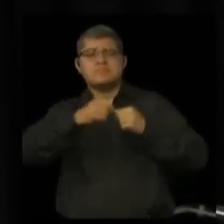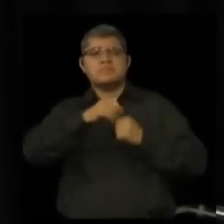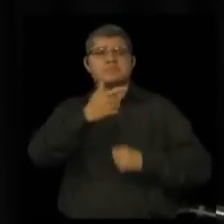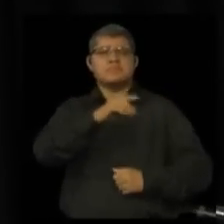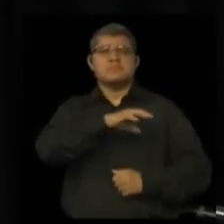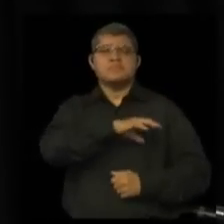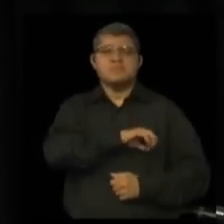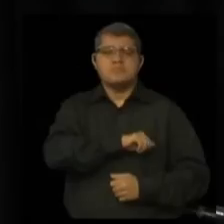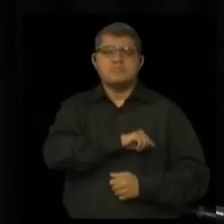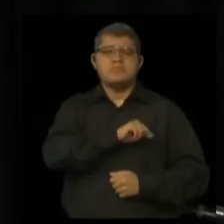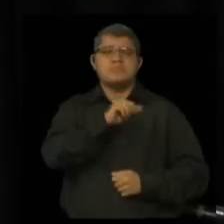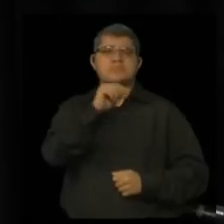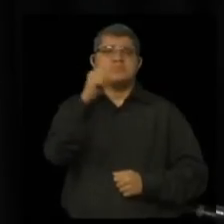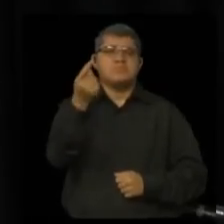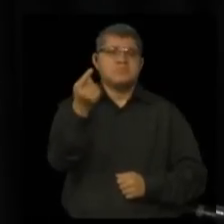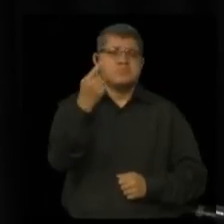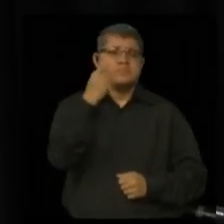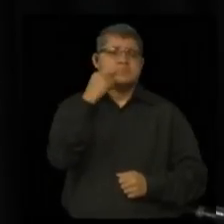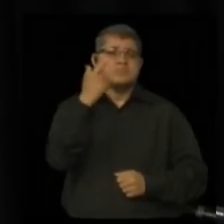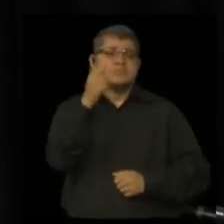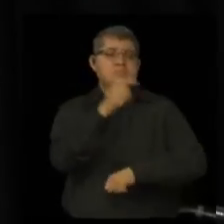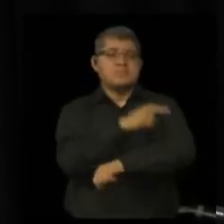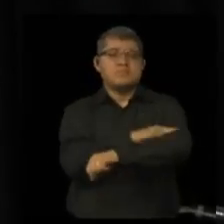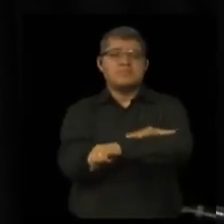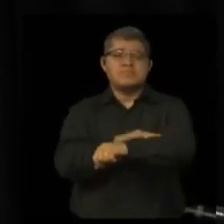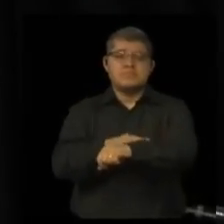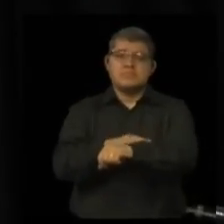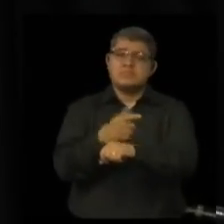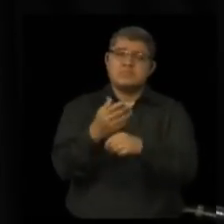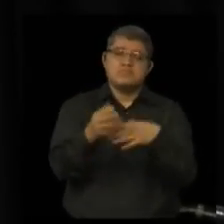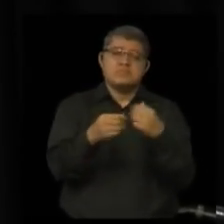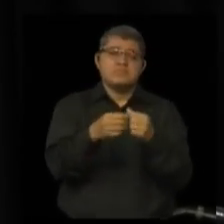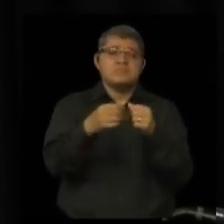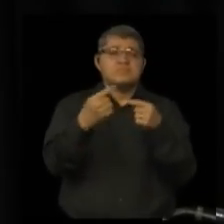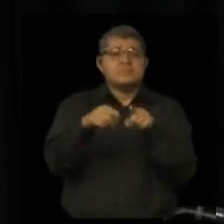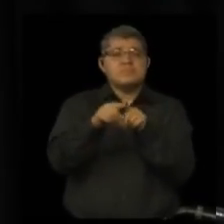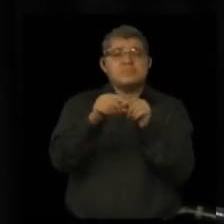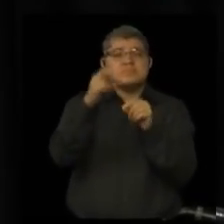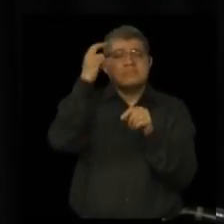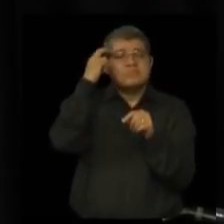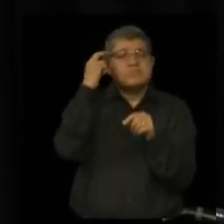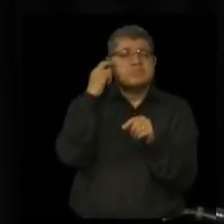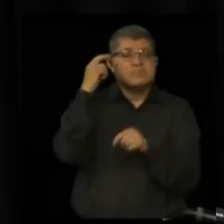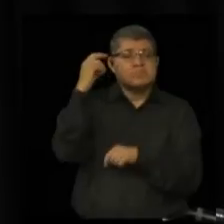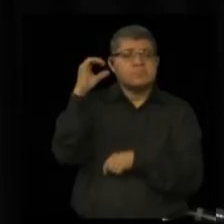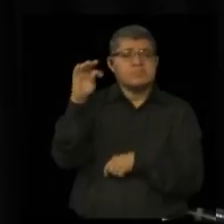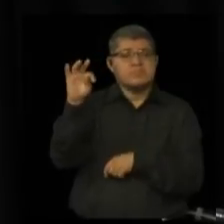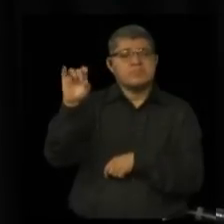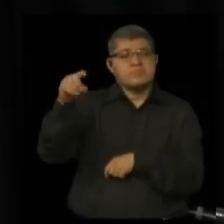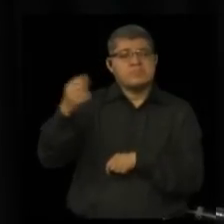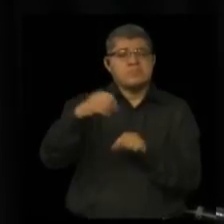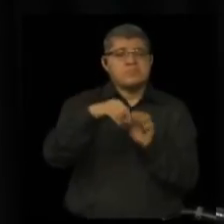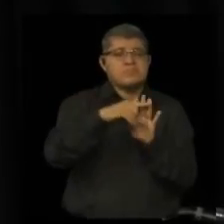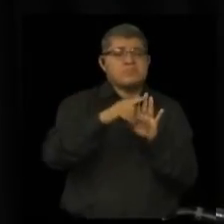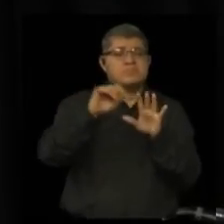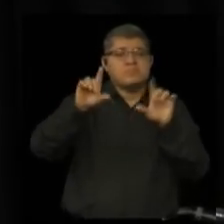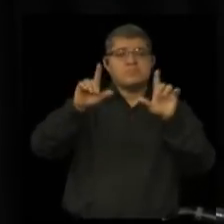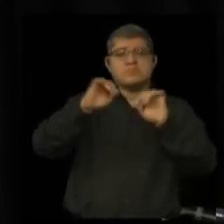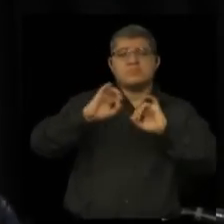desamor, na não gentileza, né? E assim também é na cultura. Alguns setores da